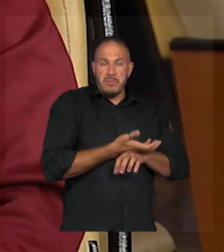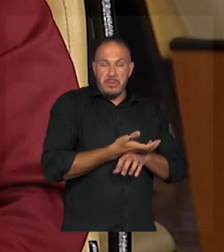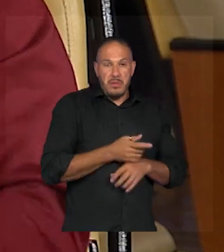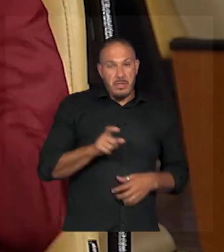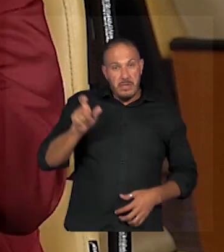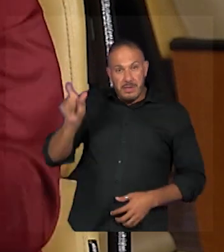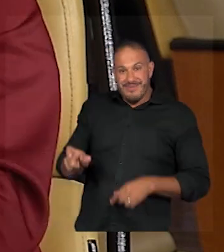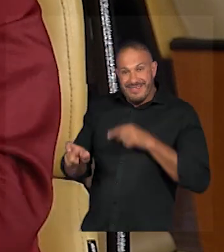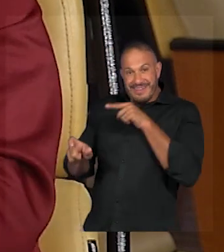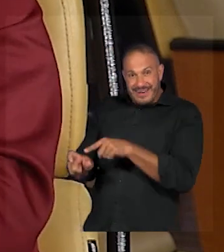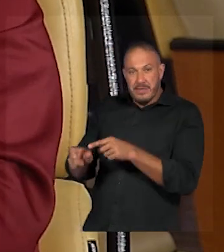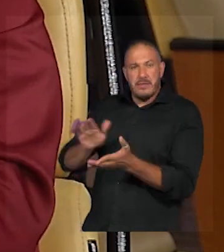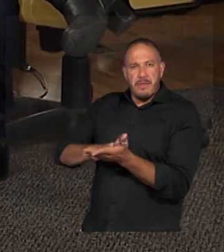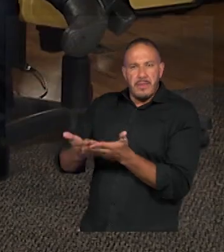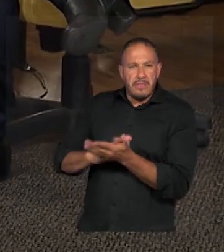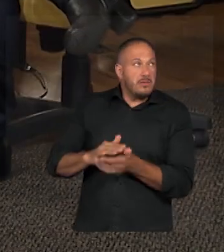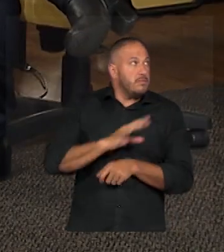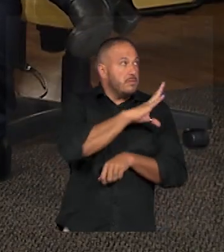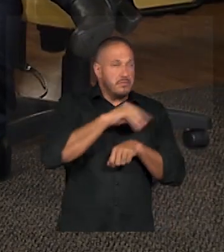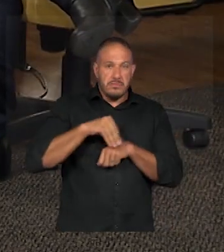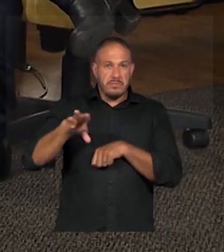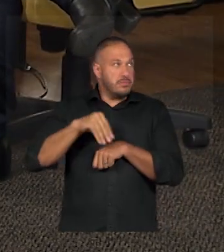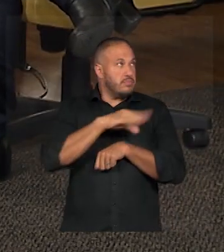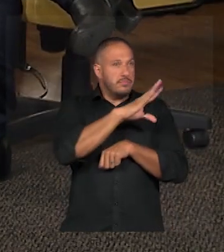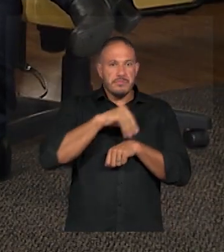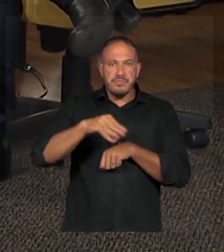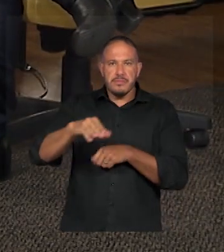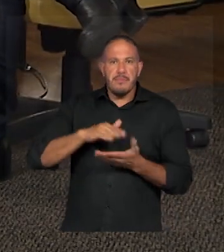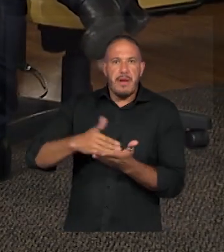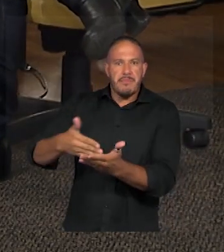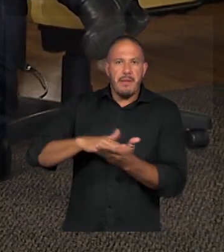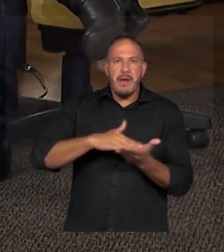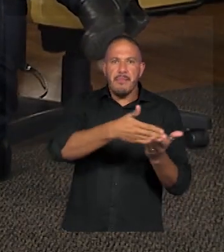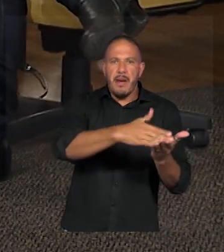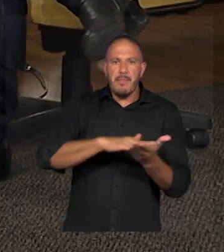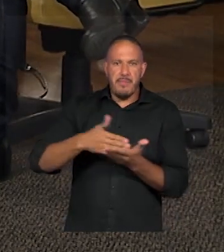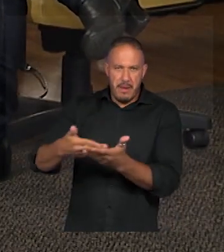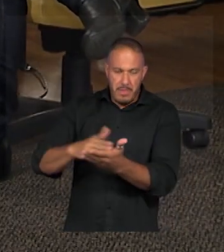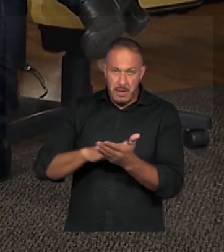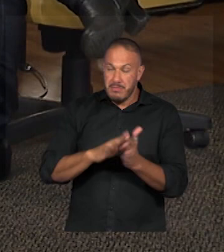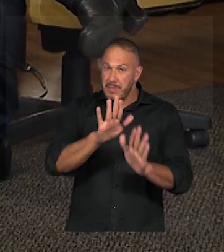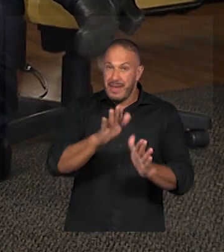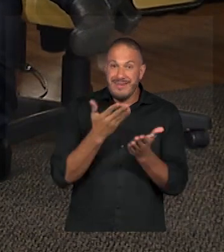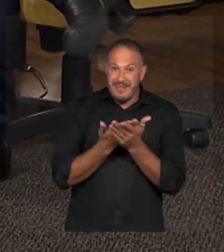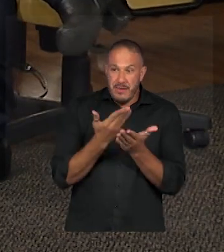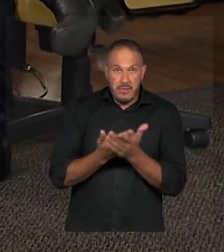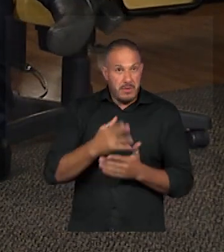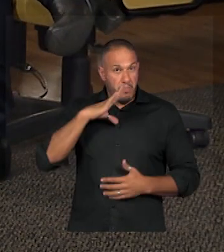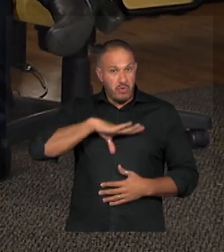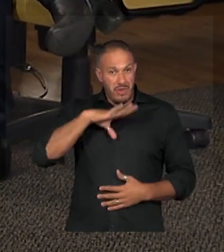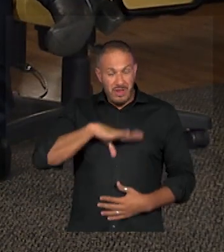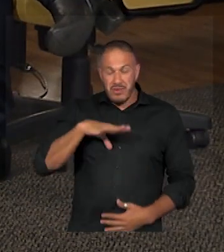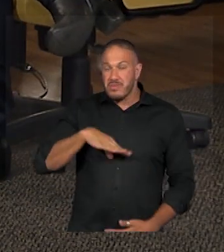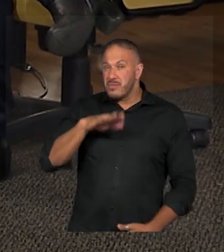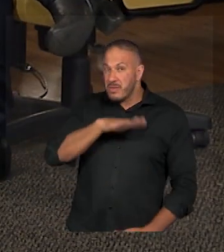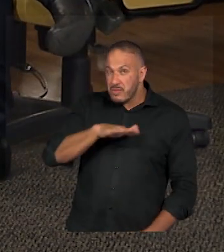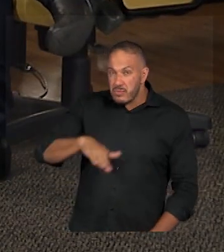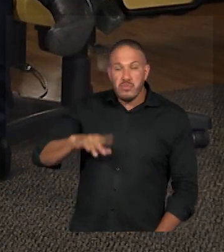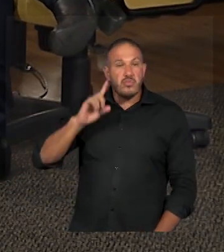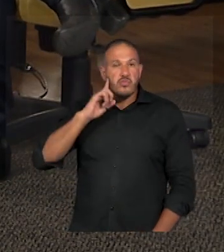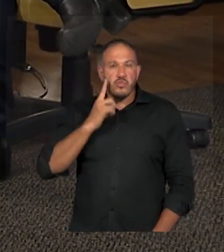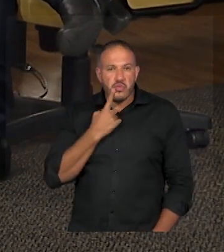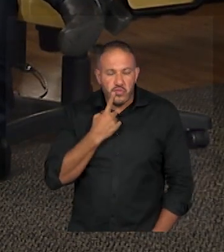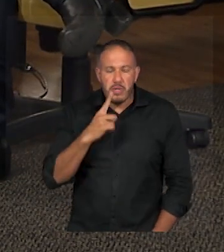intérprete faz essa mediação. E nas aulas de português, o aluno surdo ele tem um